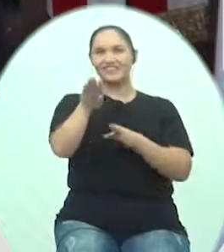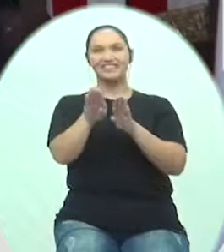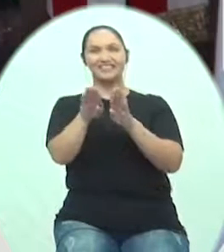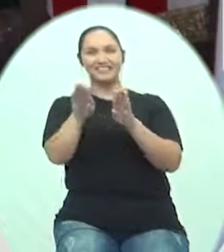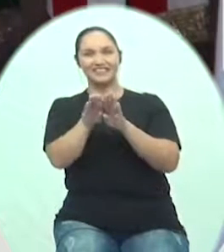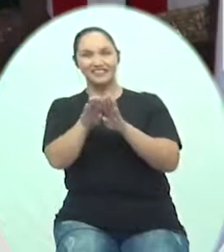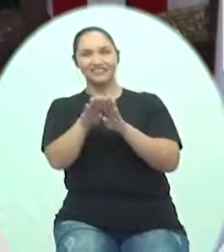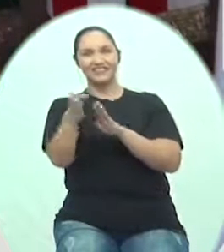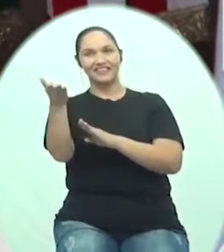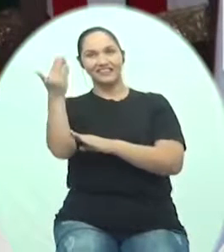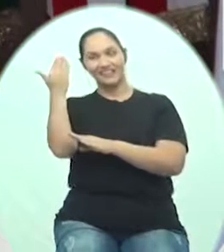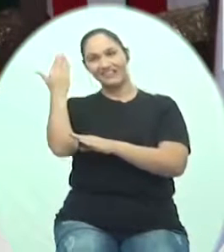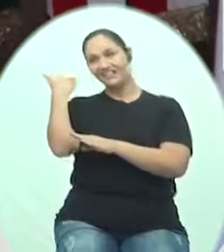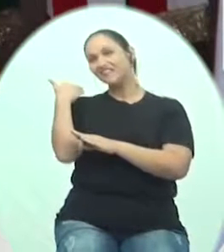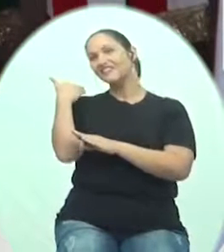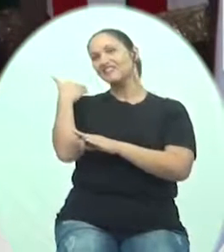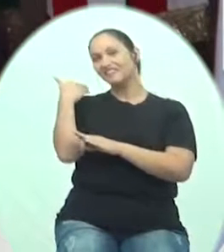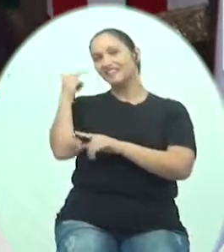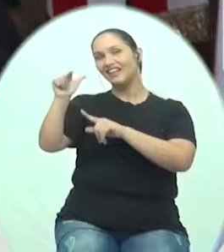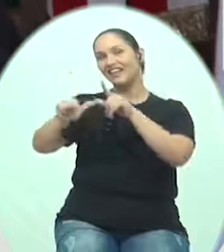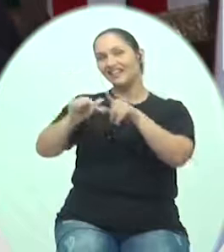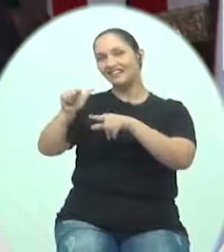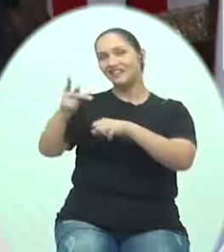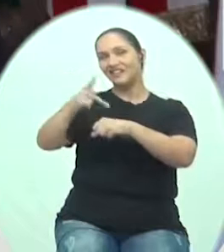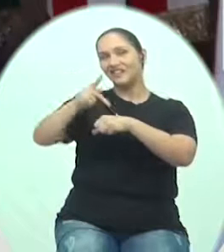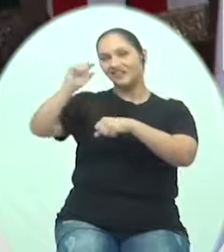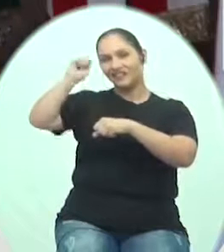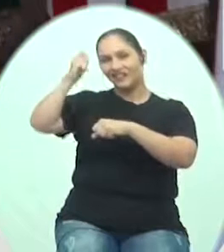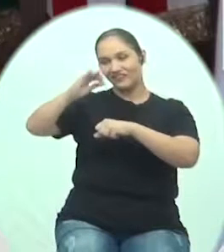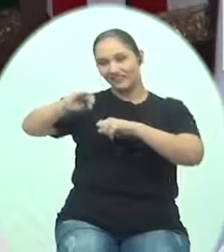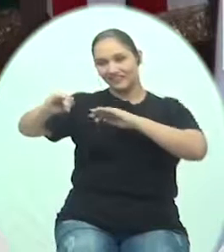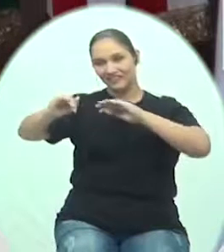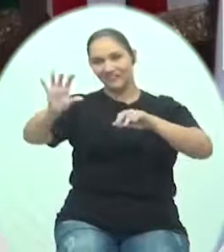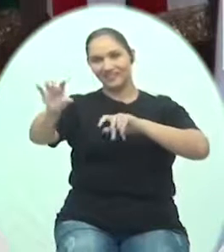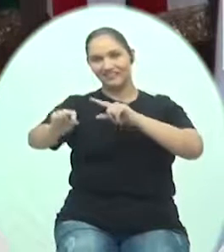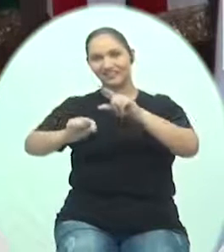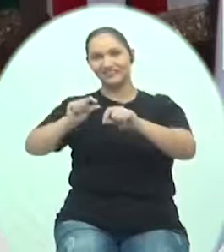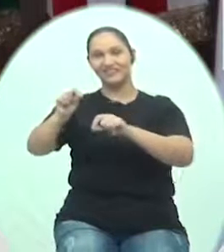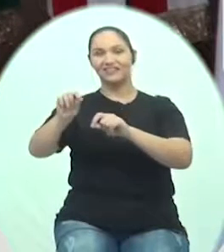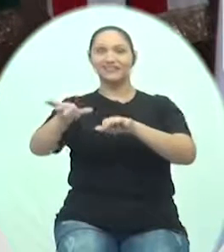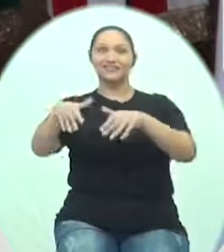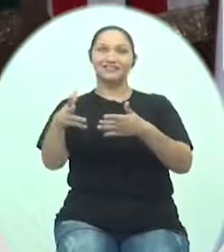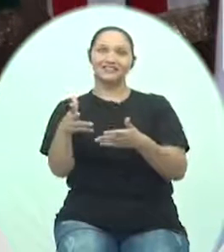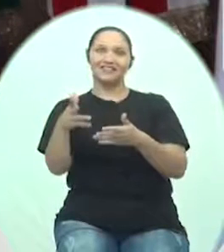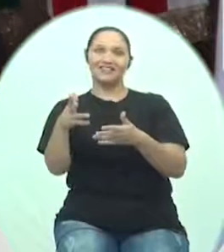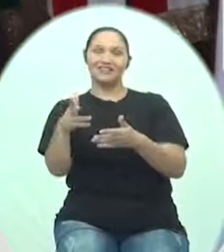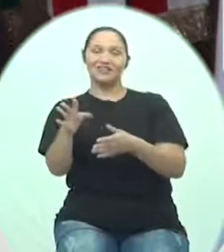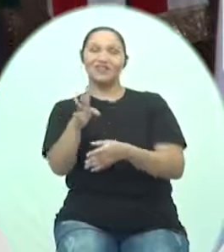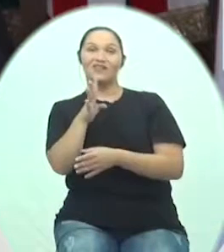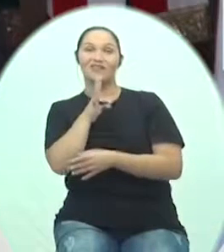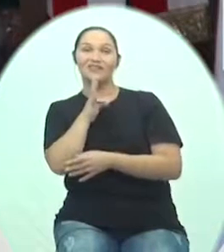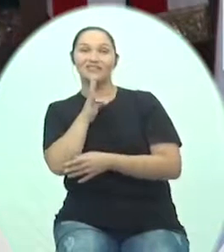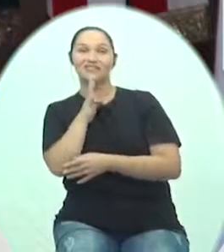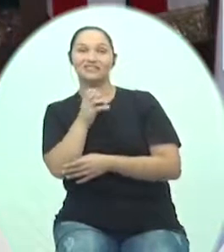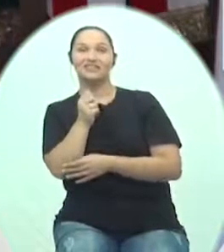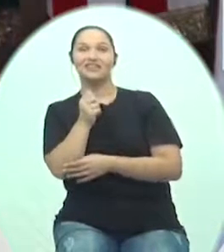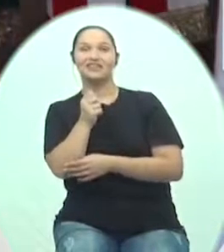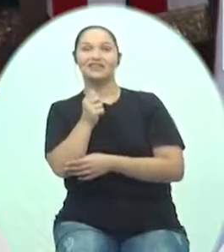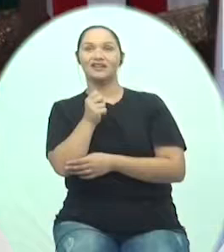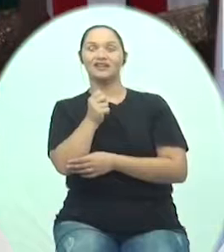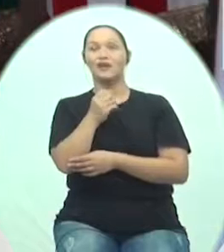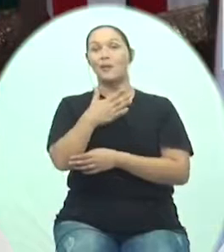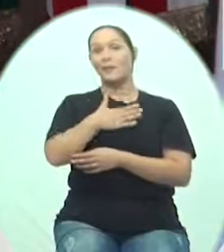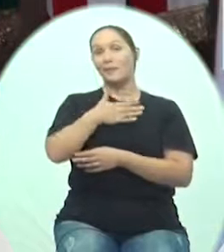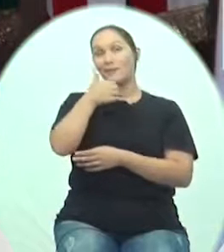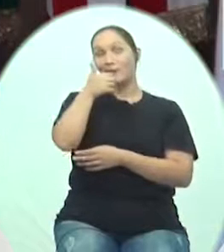conheceu seus Zeferino Colombo ela morava em Araranguá veio para cá escolher carvão teve 12